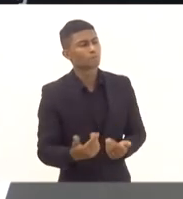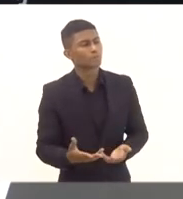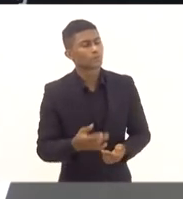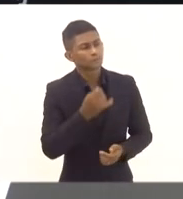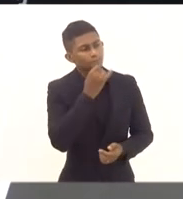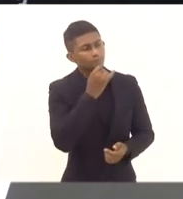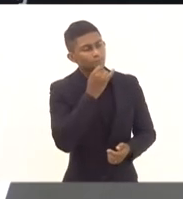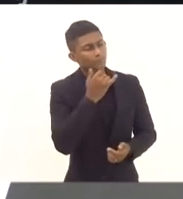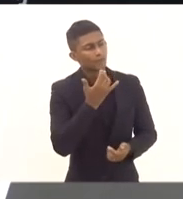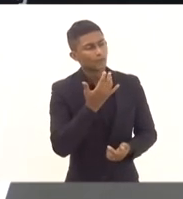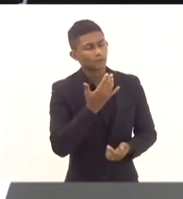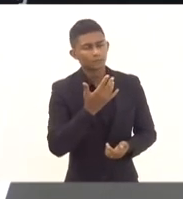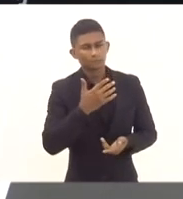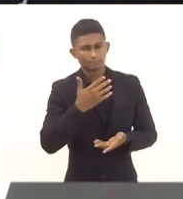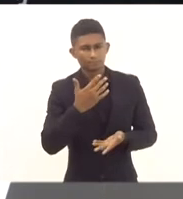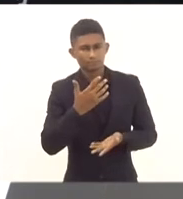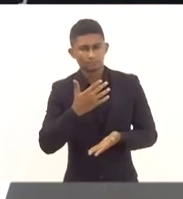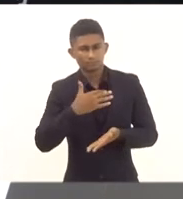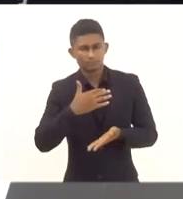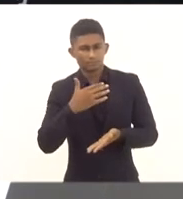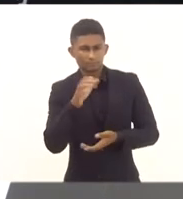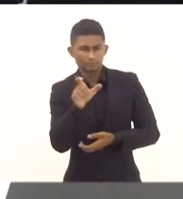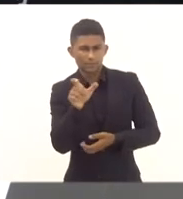cartões represadas em